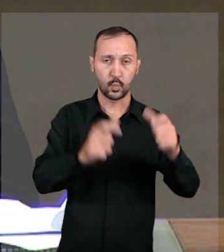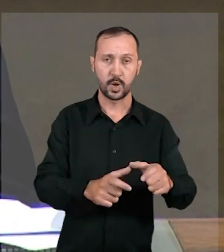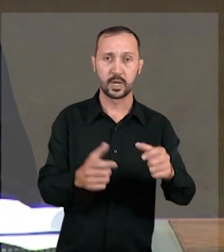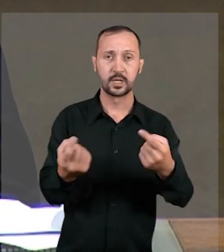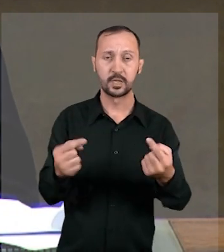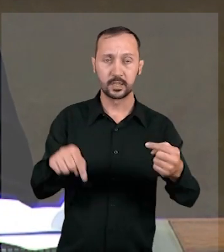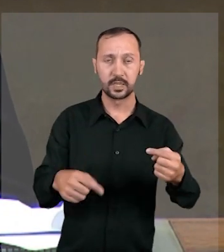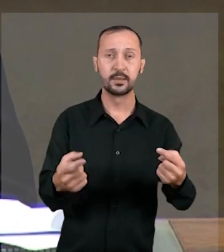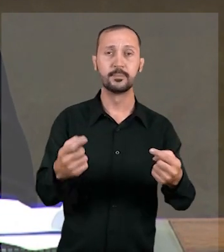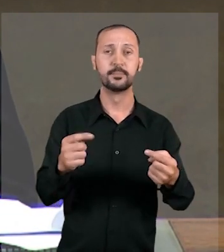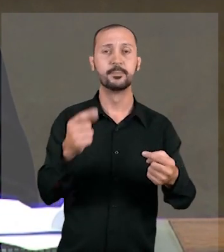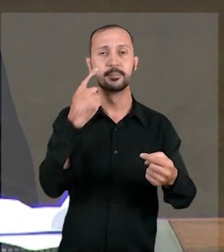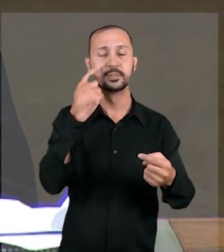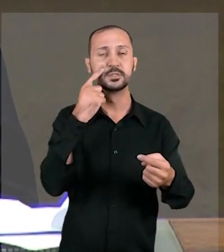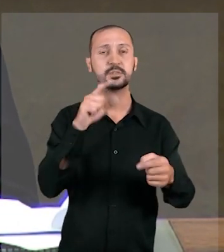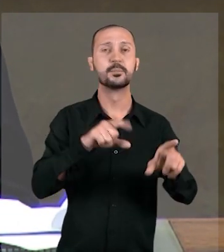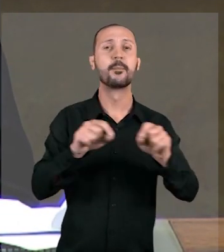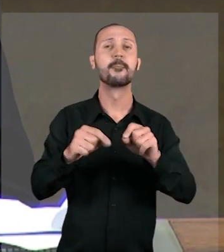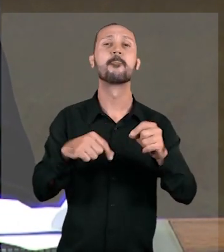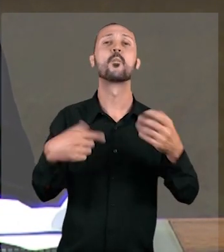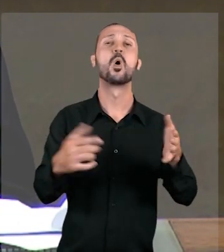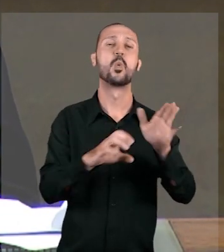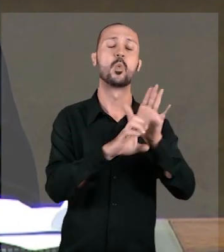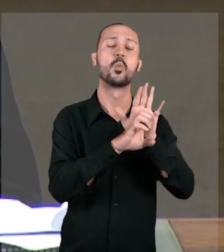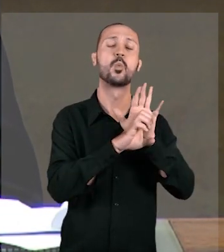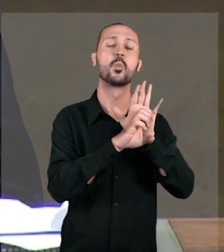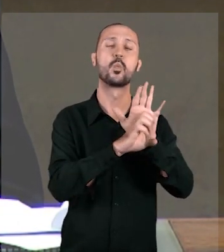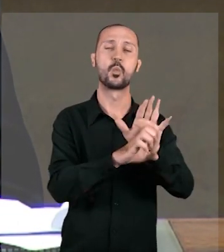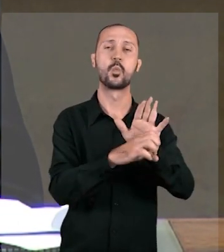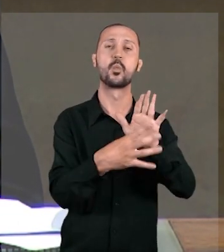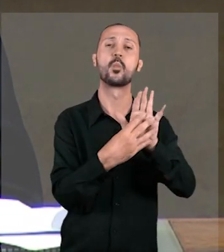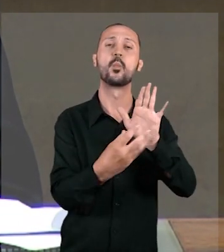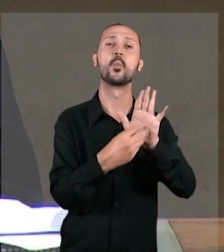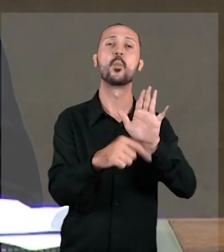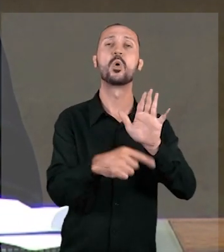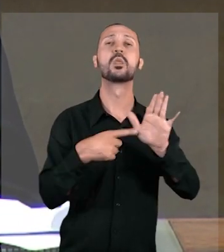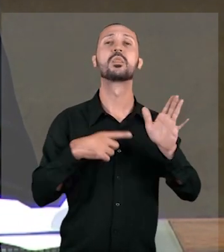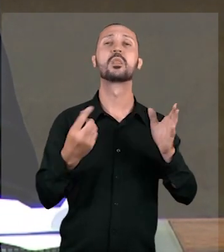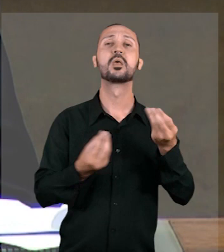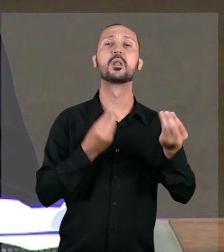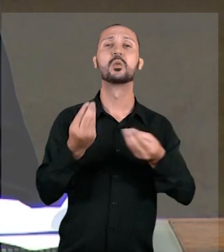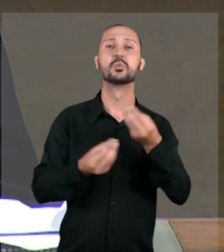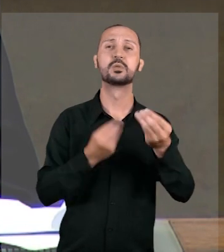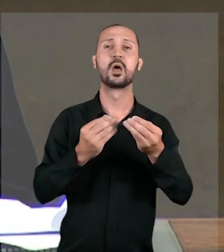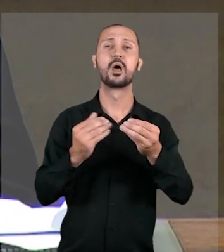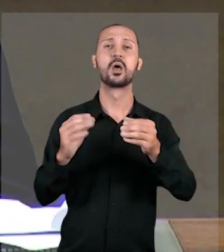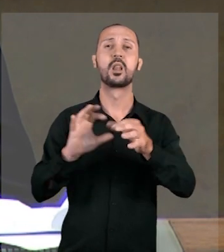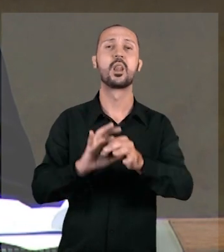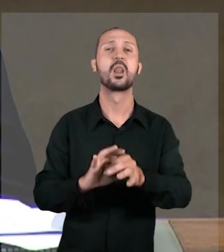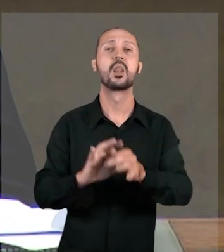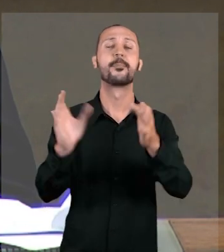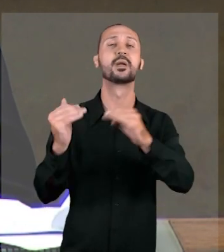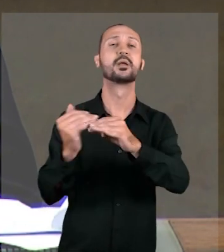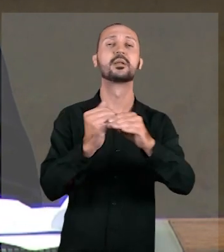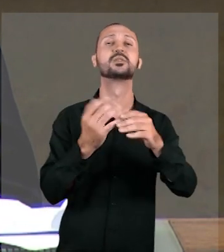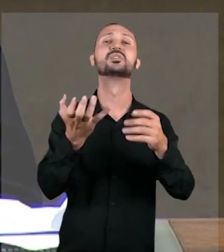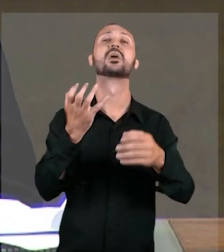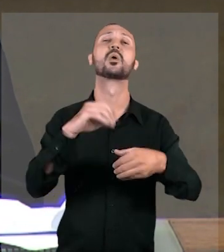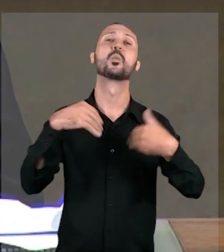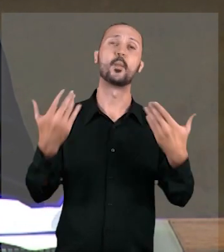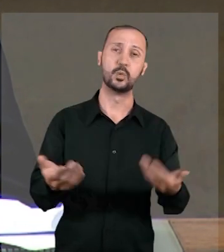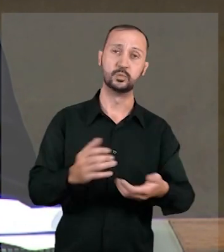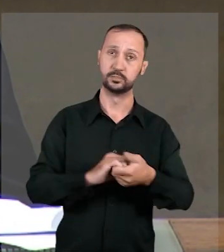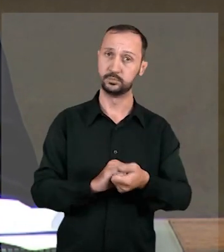mesmo, para escolhermos qual modelo de financiamento da democracia nós desejamos. Eu preciso